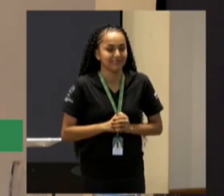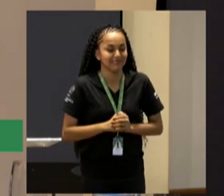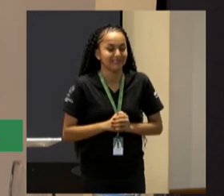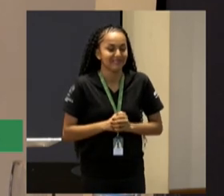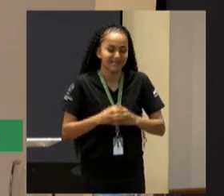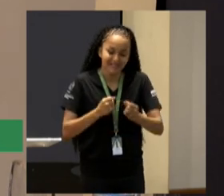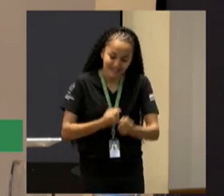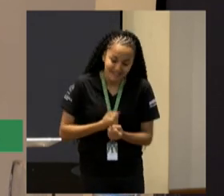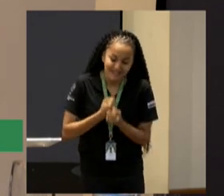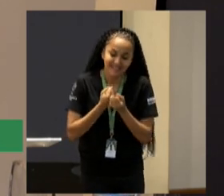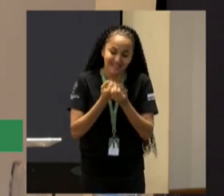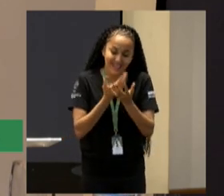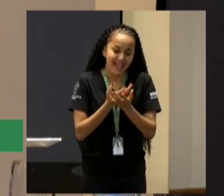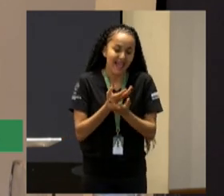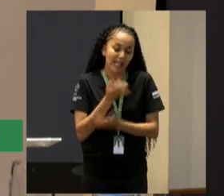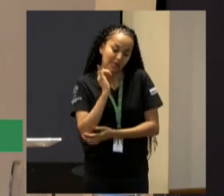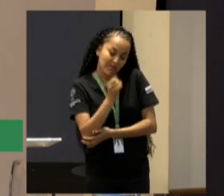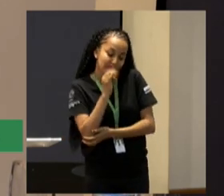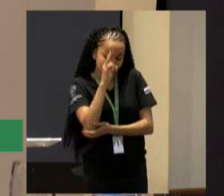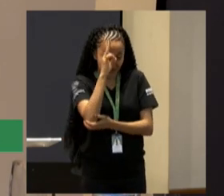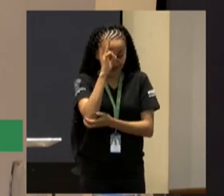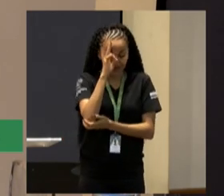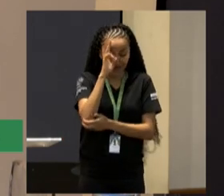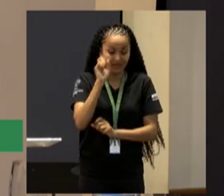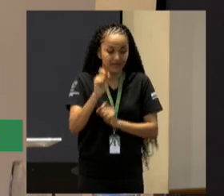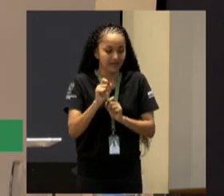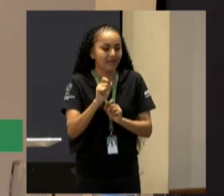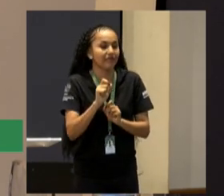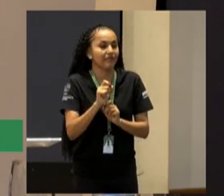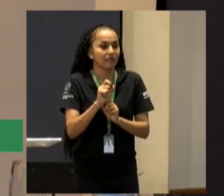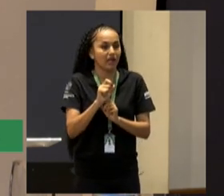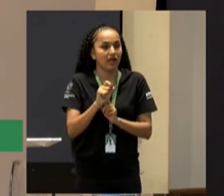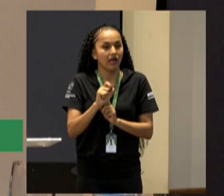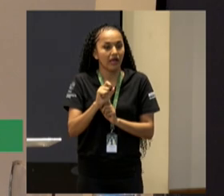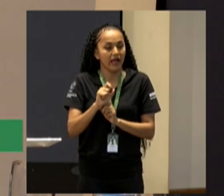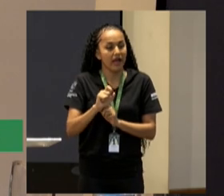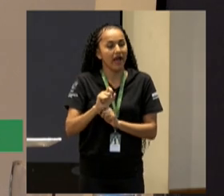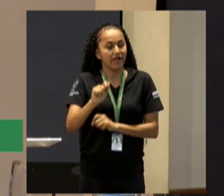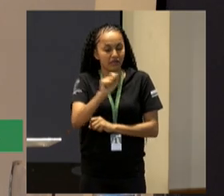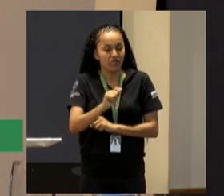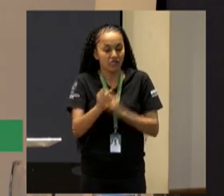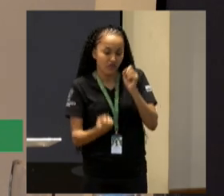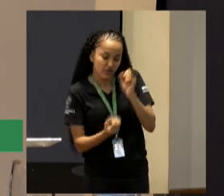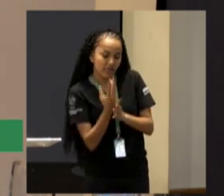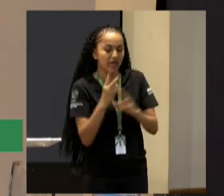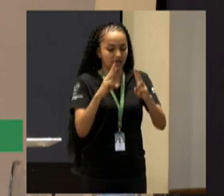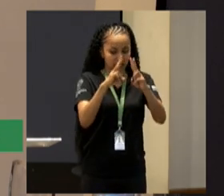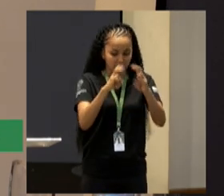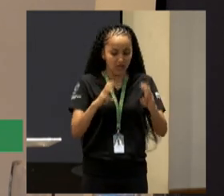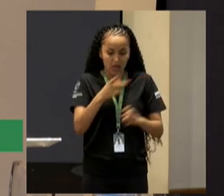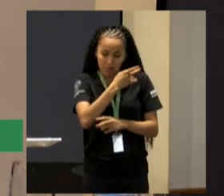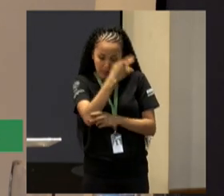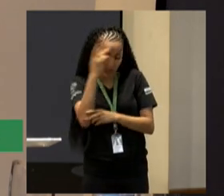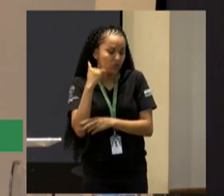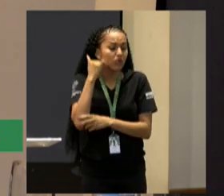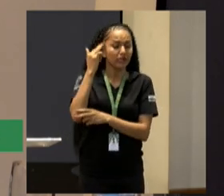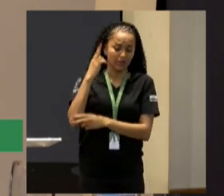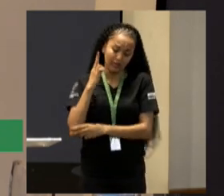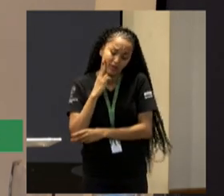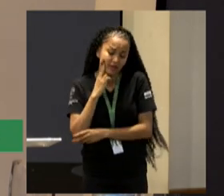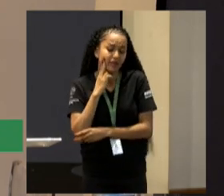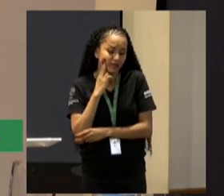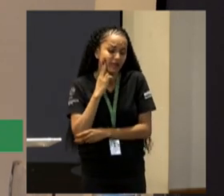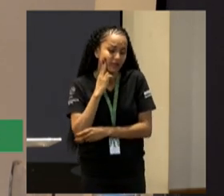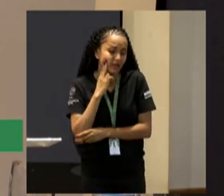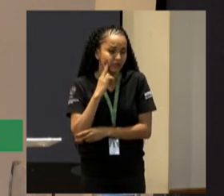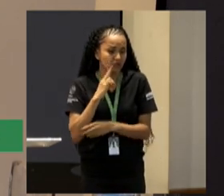fala dela, ela aponta historicamente associações que foram fundadas em Florianópolis, né, por pessoas negras, a